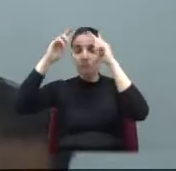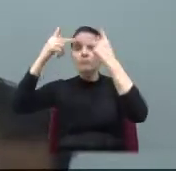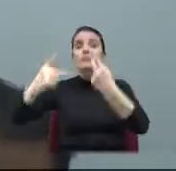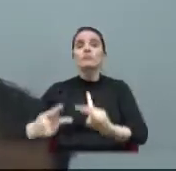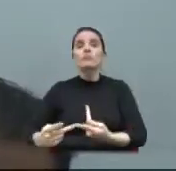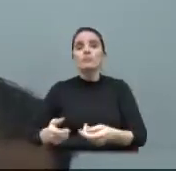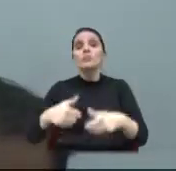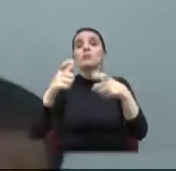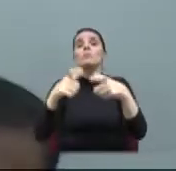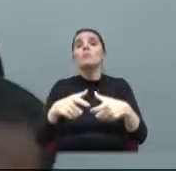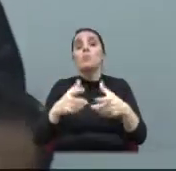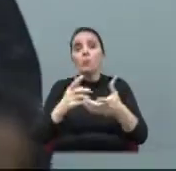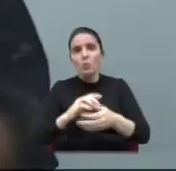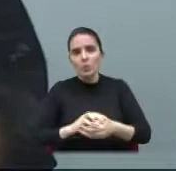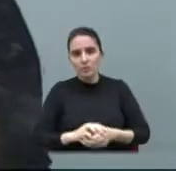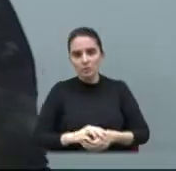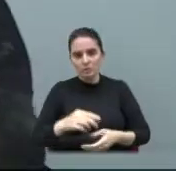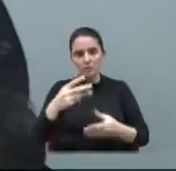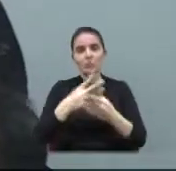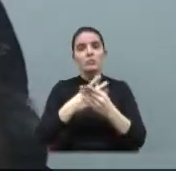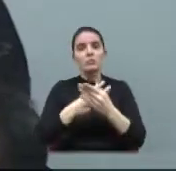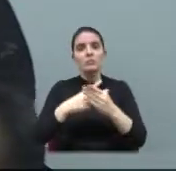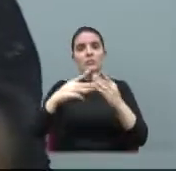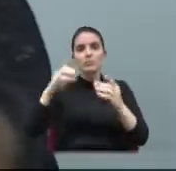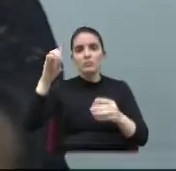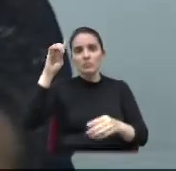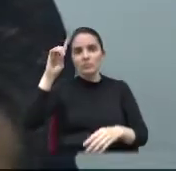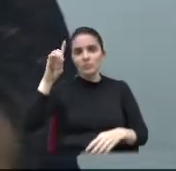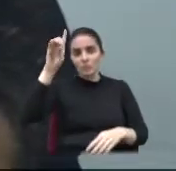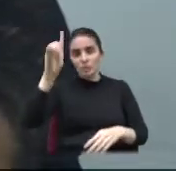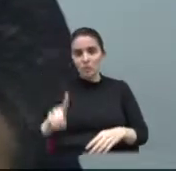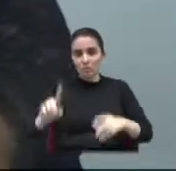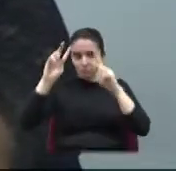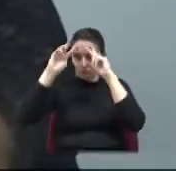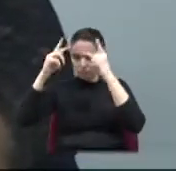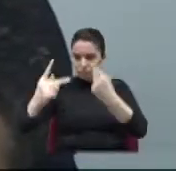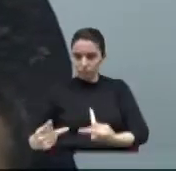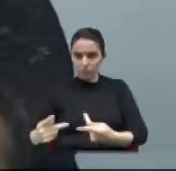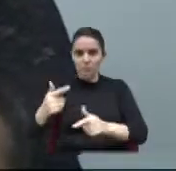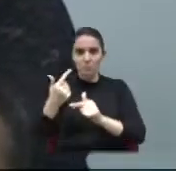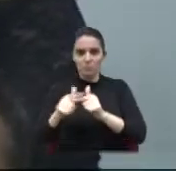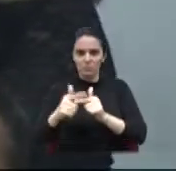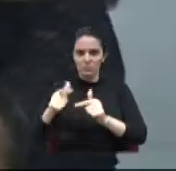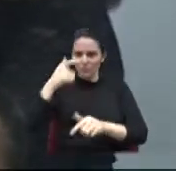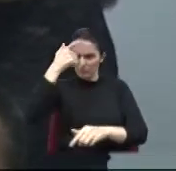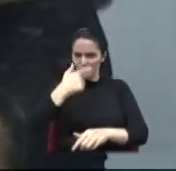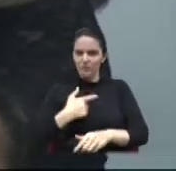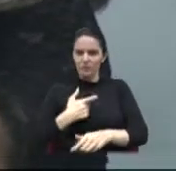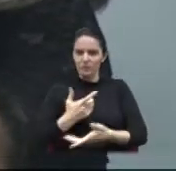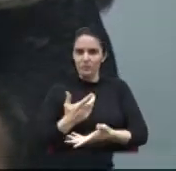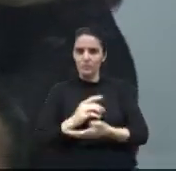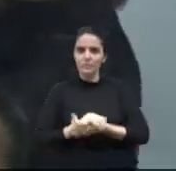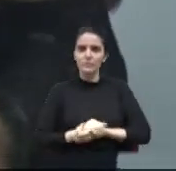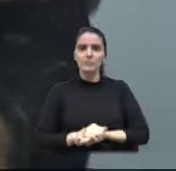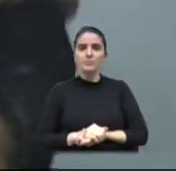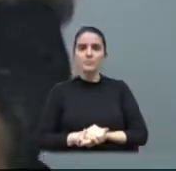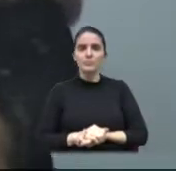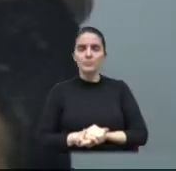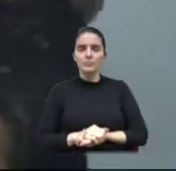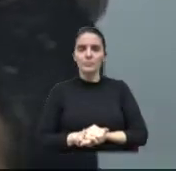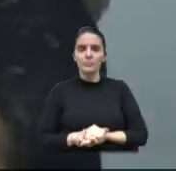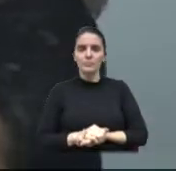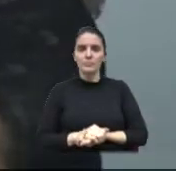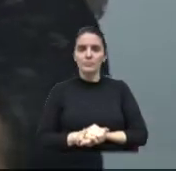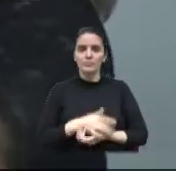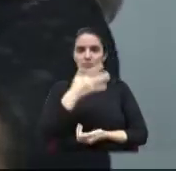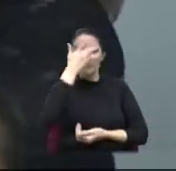humanos dessa casa? Direitos humanos, fique atento. É sério esse problema. É sério esse problema. Lá fora, gente, as